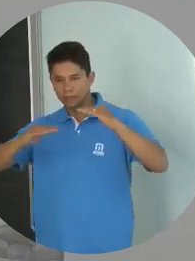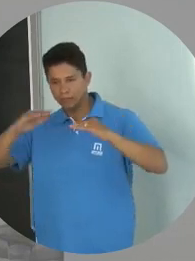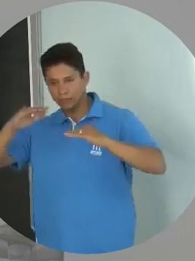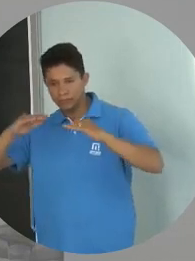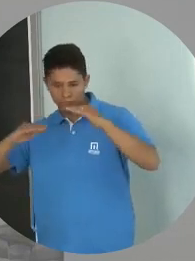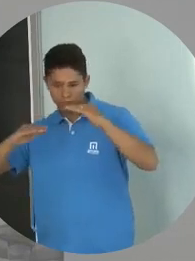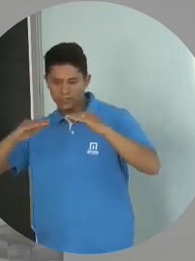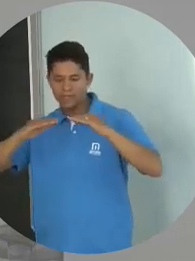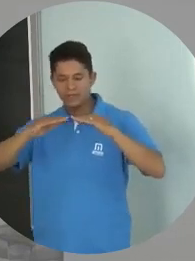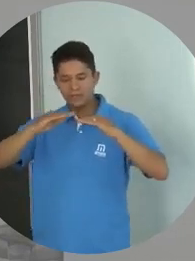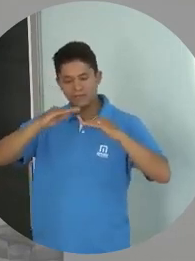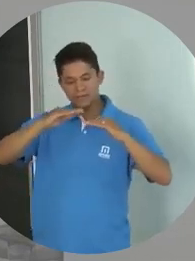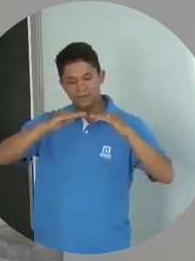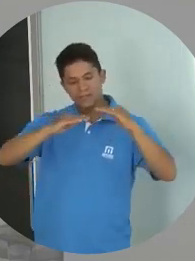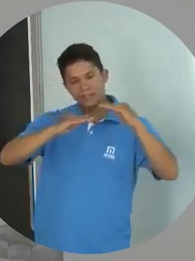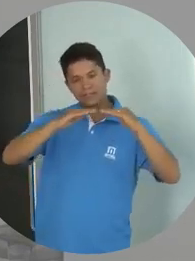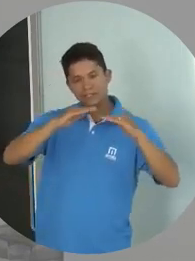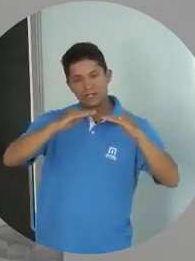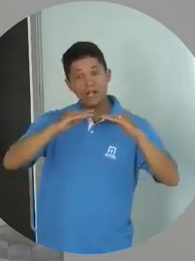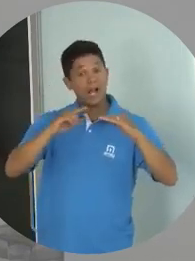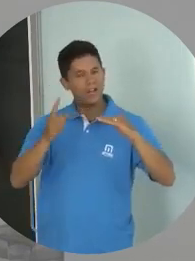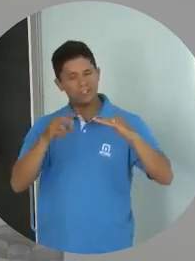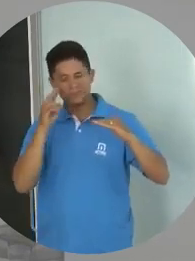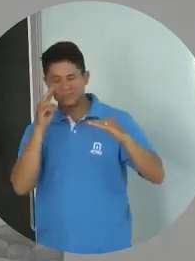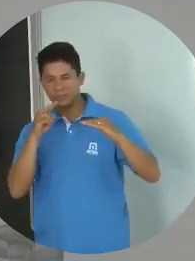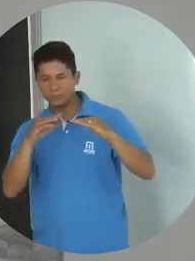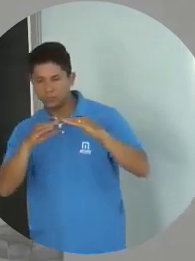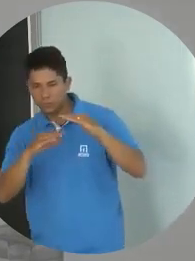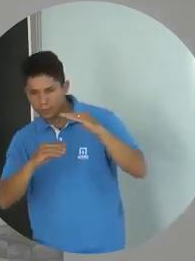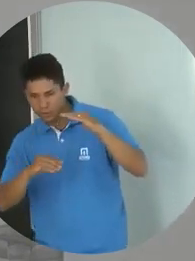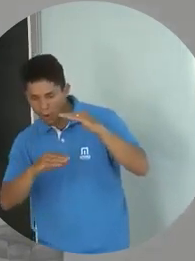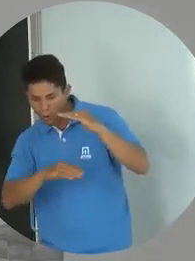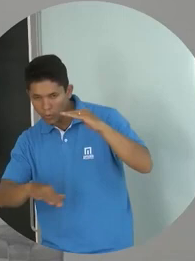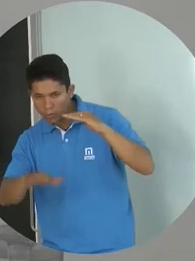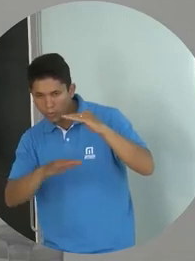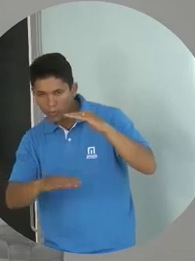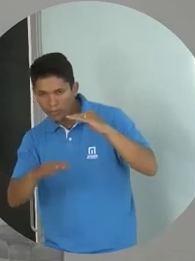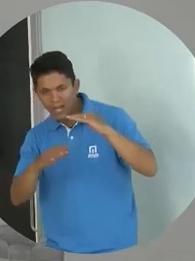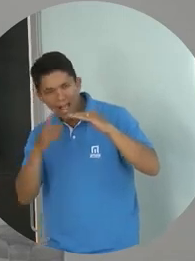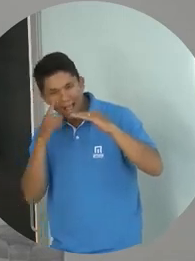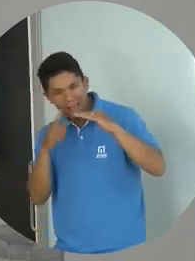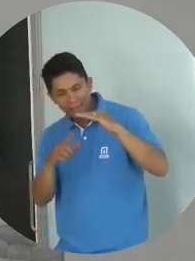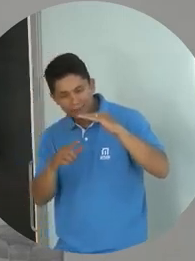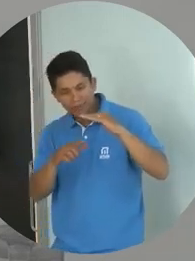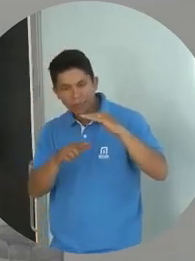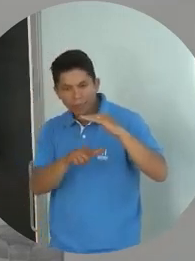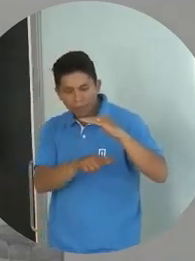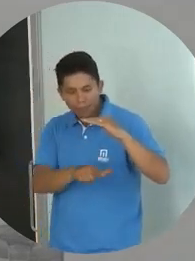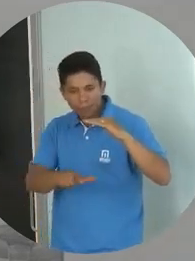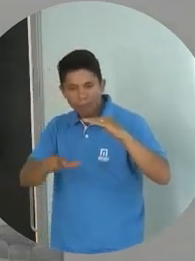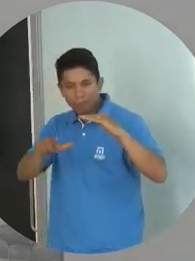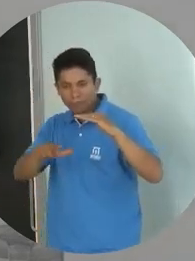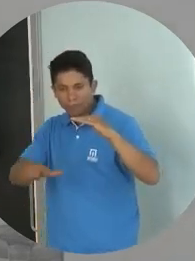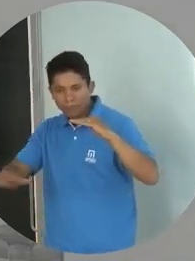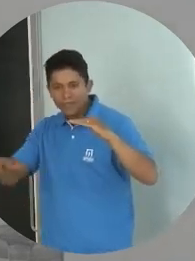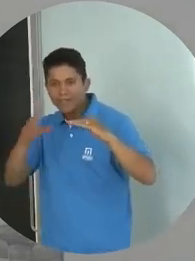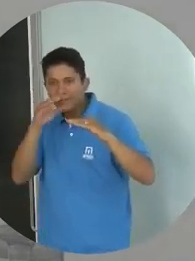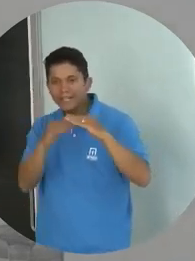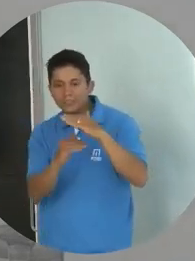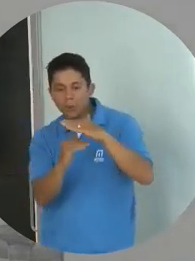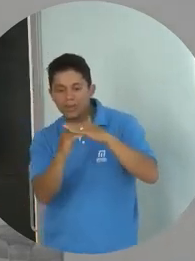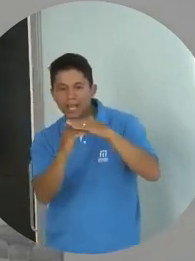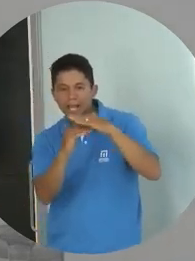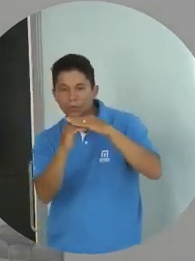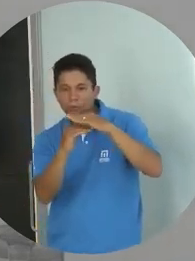nessa situação, nós olhamos para o subsolo, vemos que os vazios estavam mais na região superficial do contato